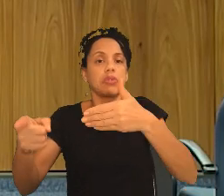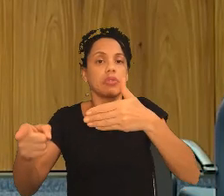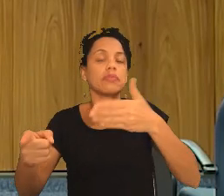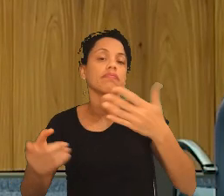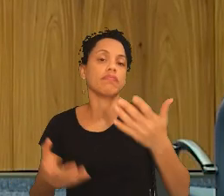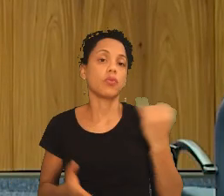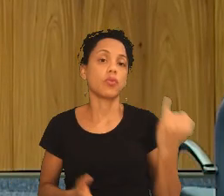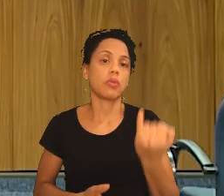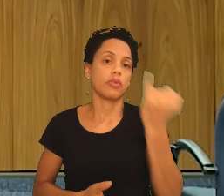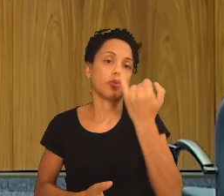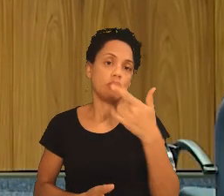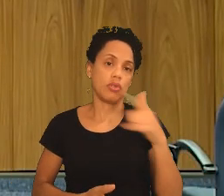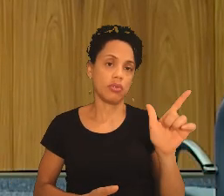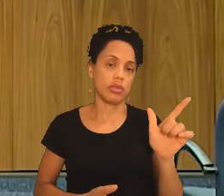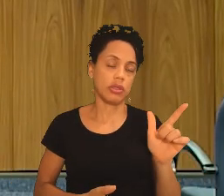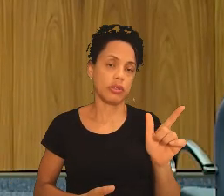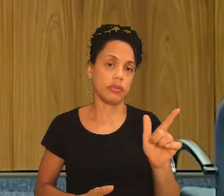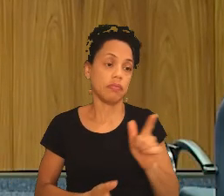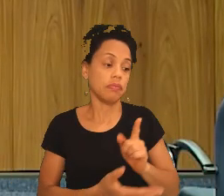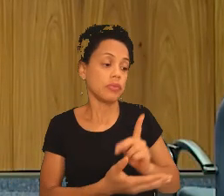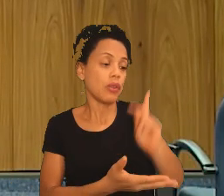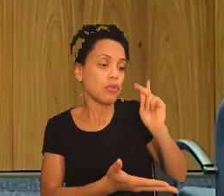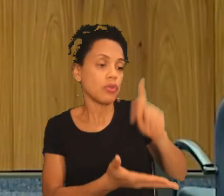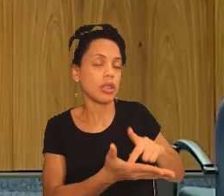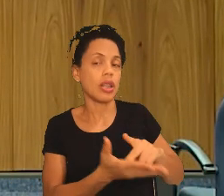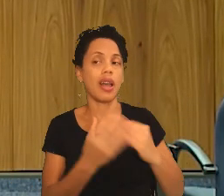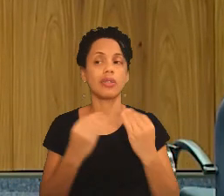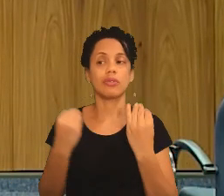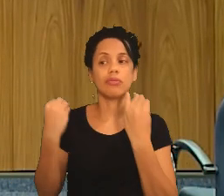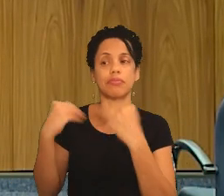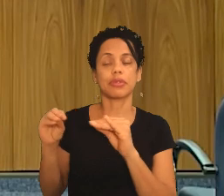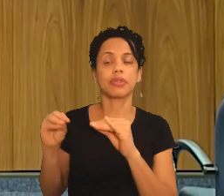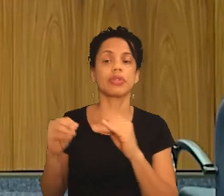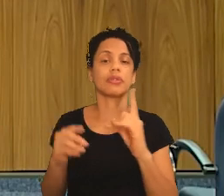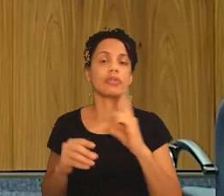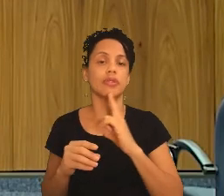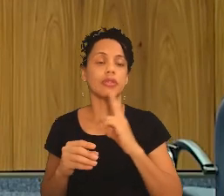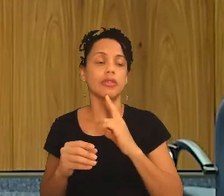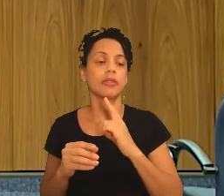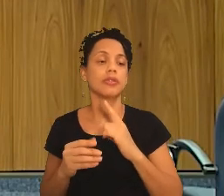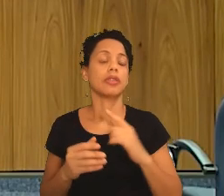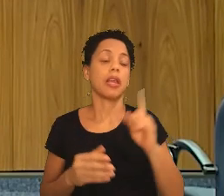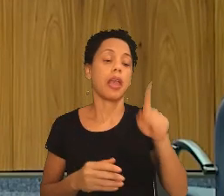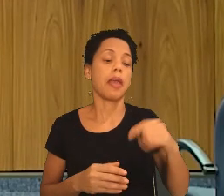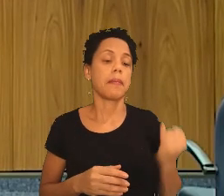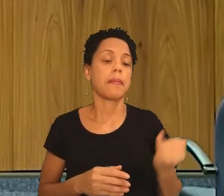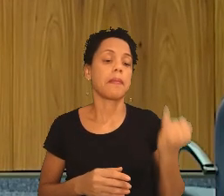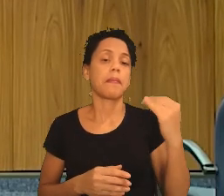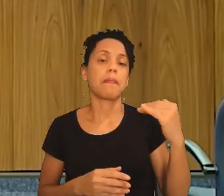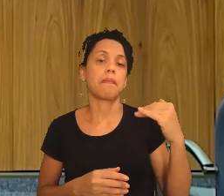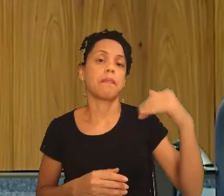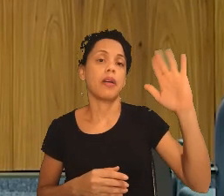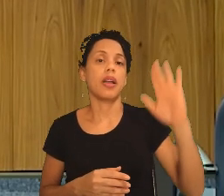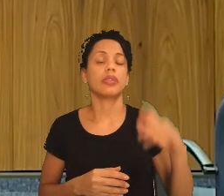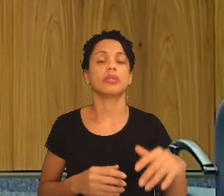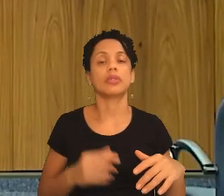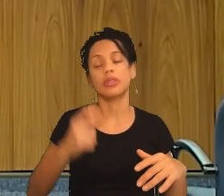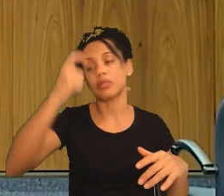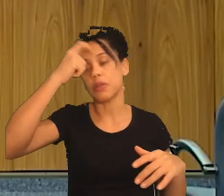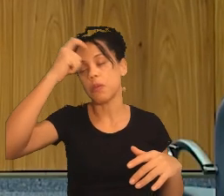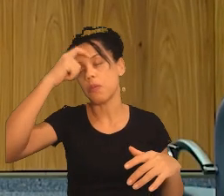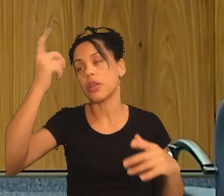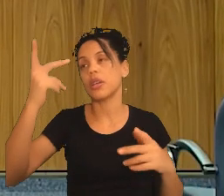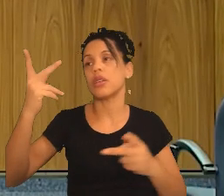que é atrasado, né, e certos saberes são mais importantes do que outros, né, certas formas de